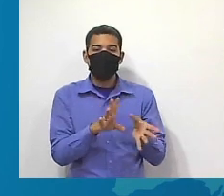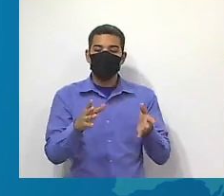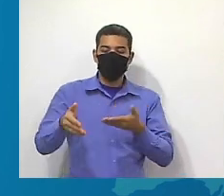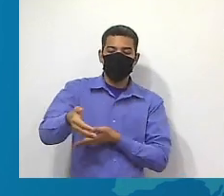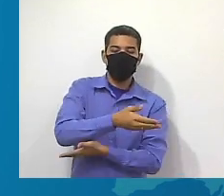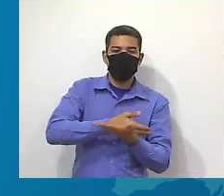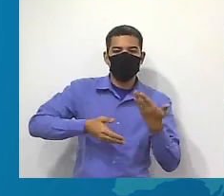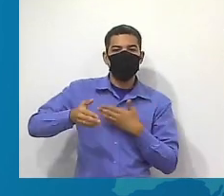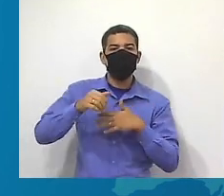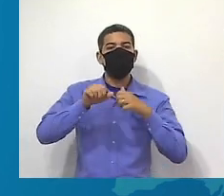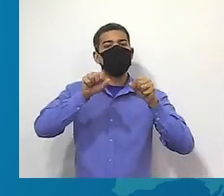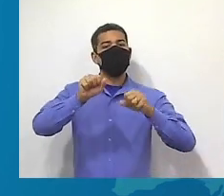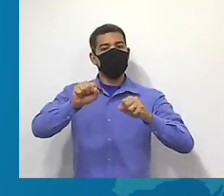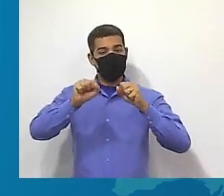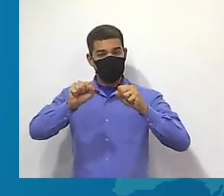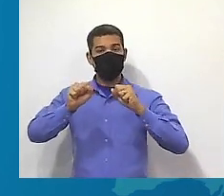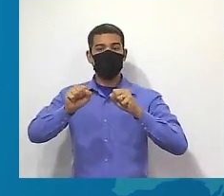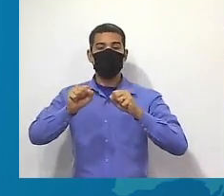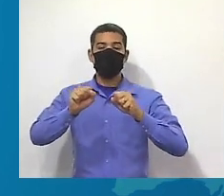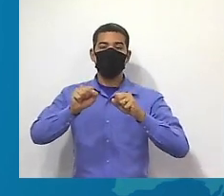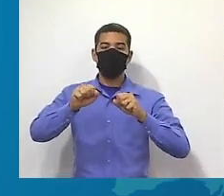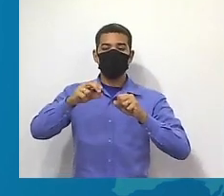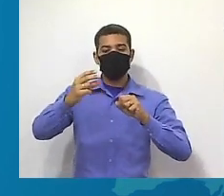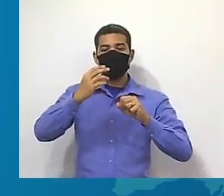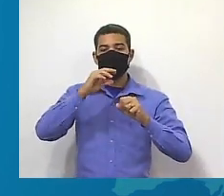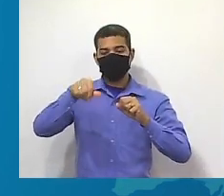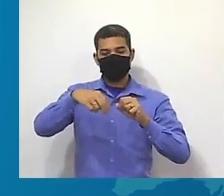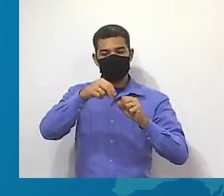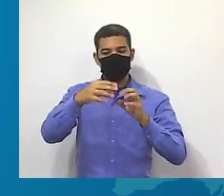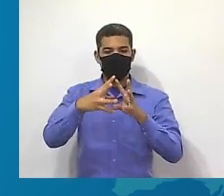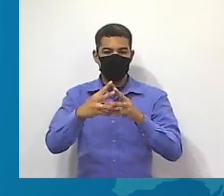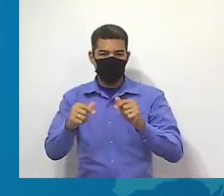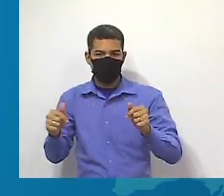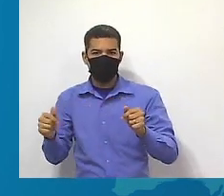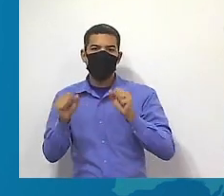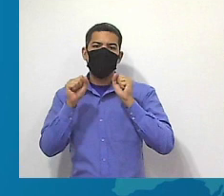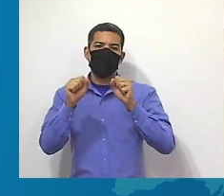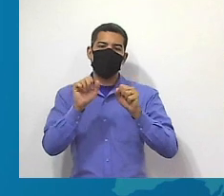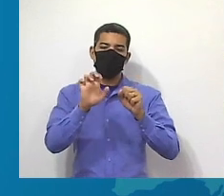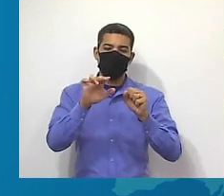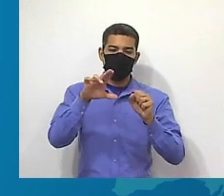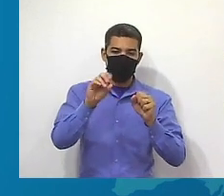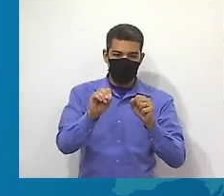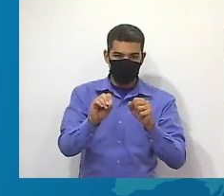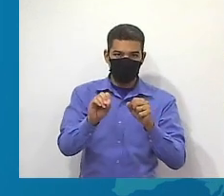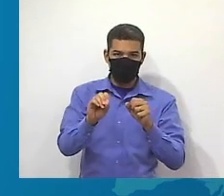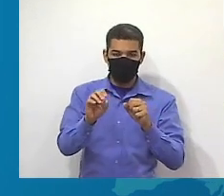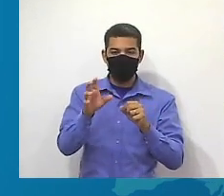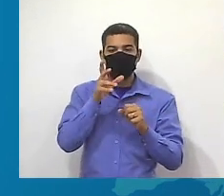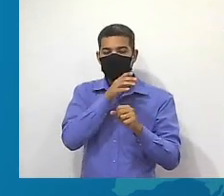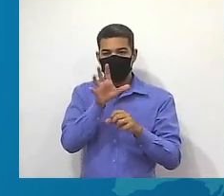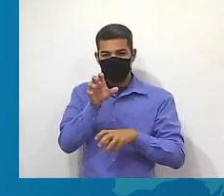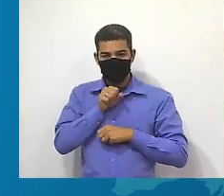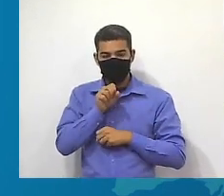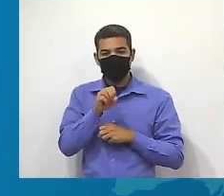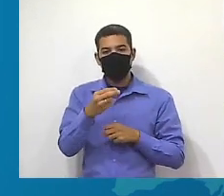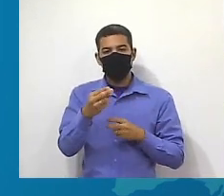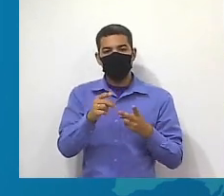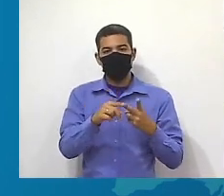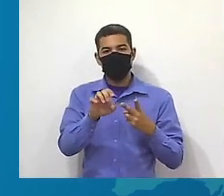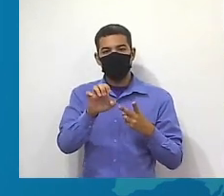dois, eu posso dizer que a dissolução do sal pode ser endotérmico, absorver calor,